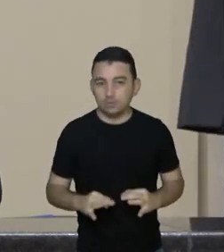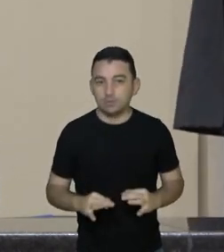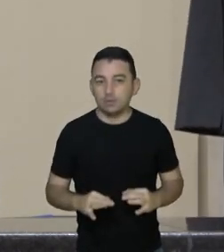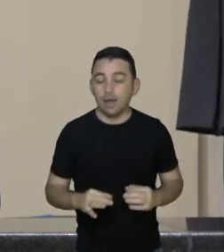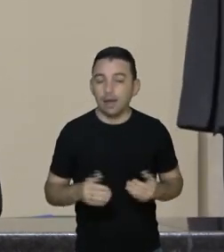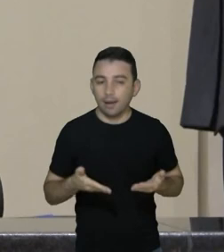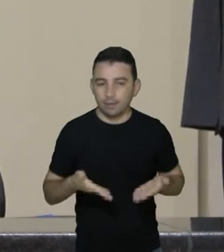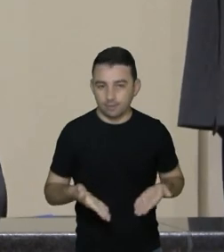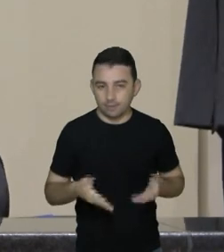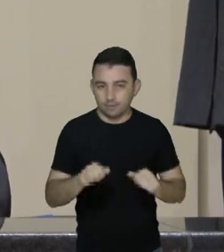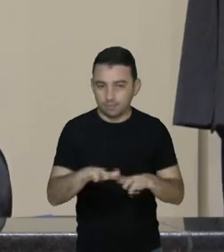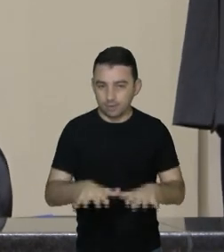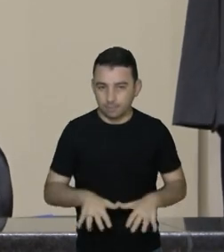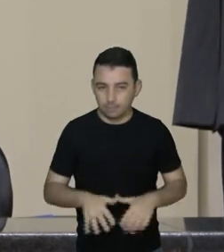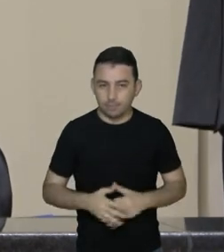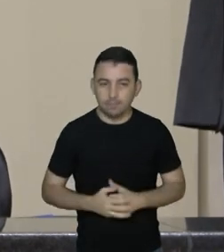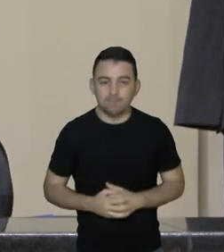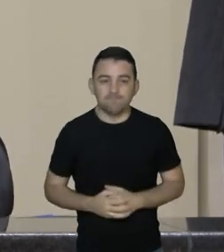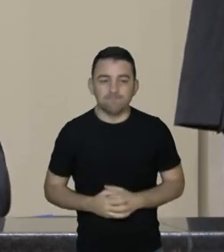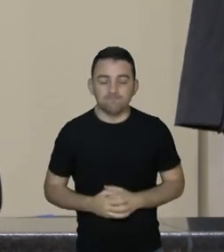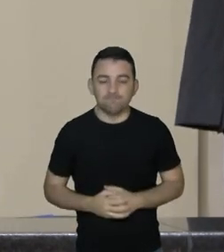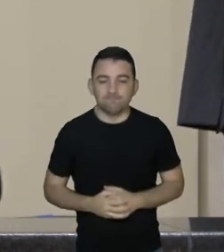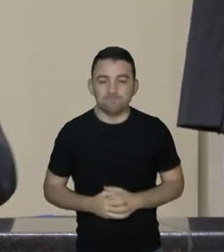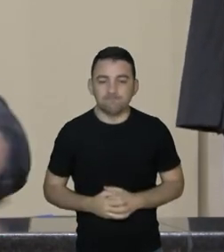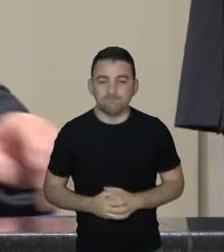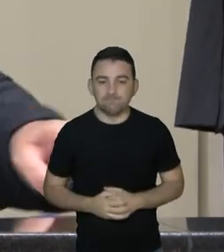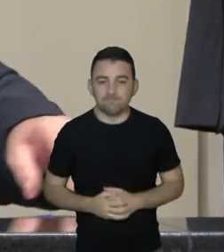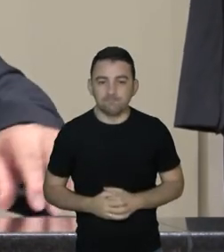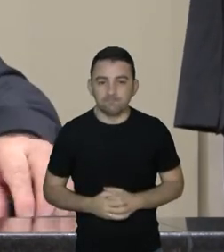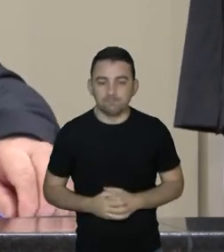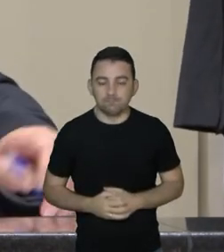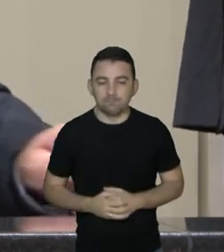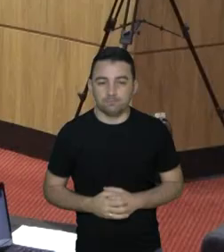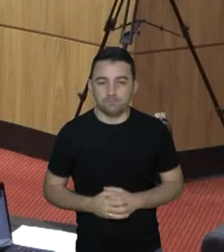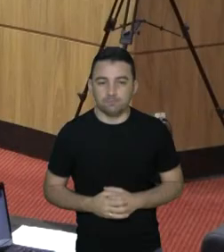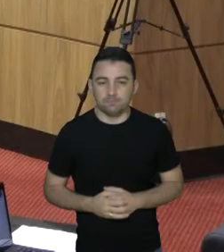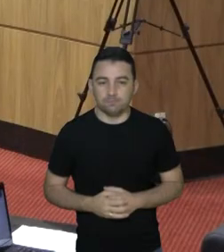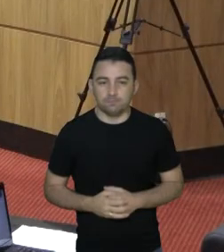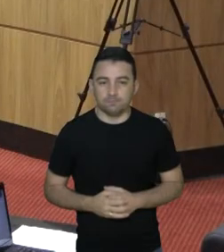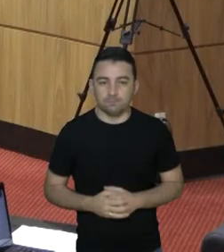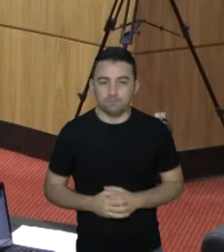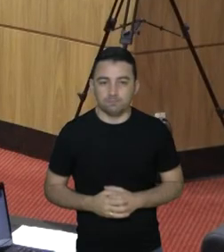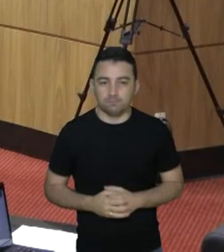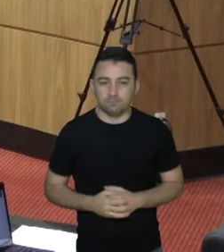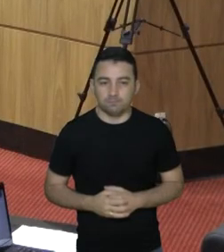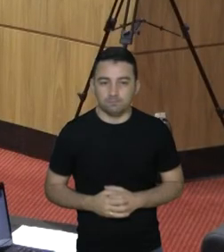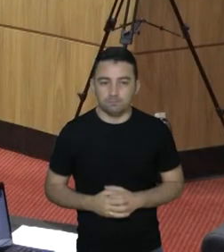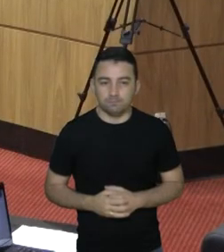neste plenário. Está suspensa até às 16 horas a presente sessão.